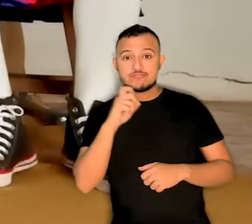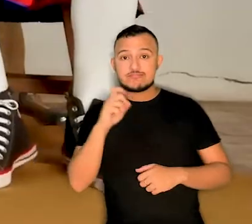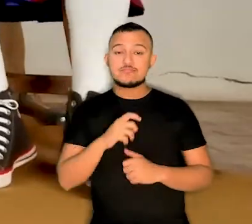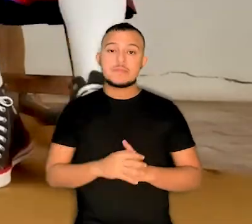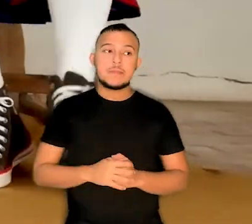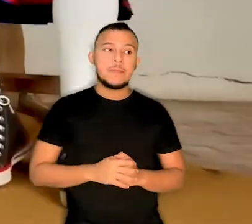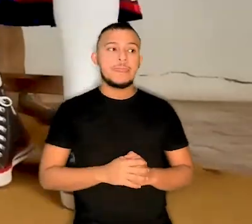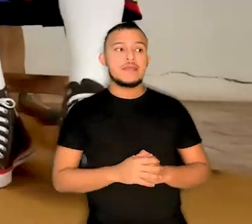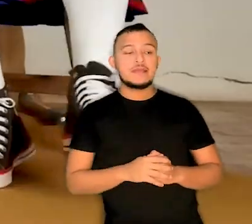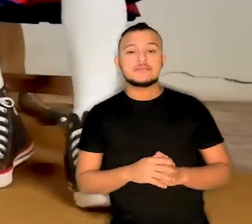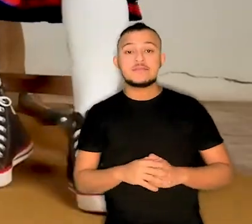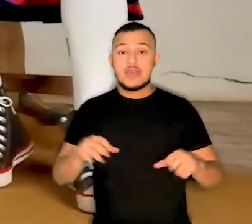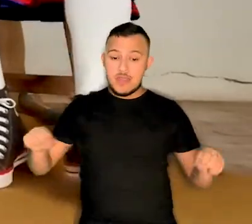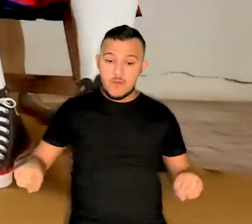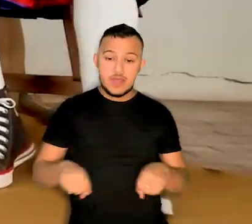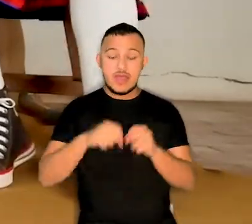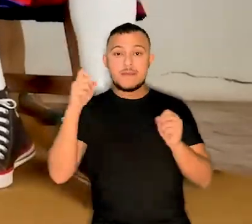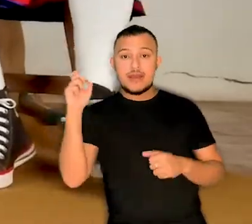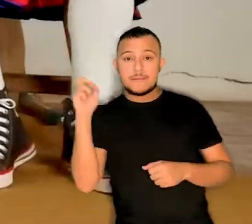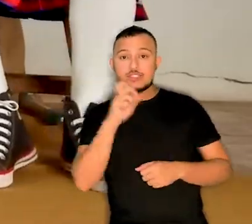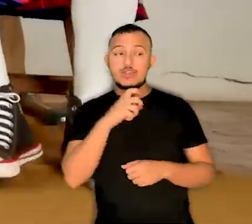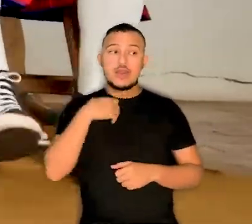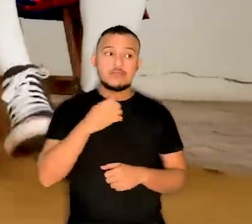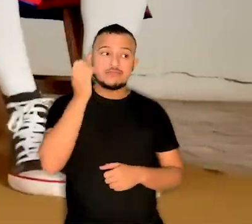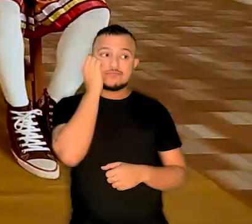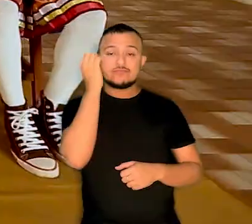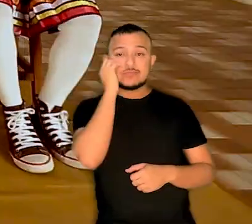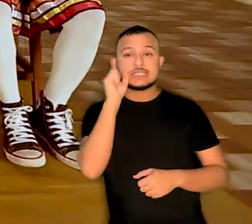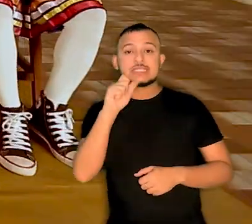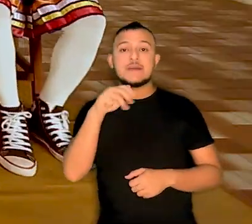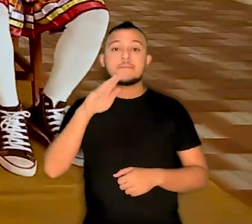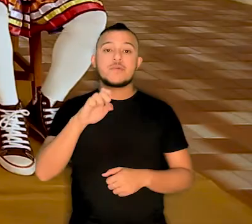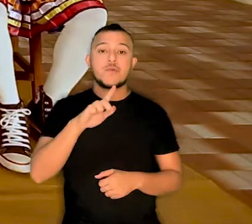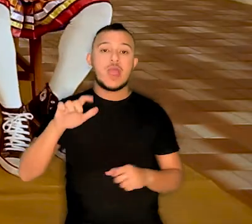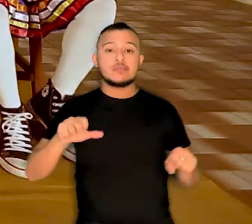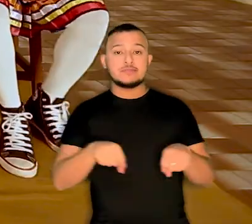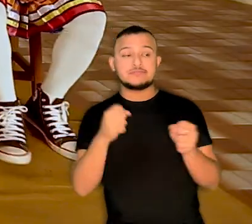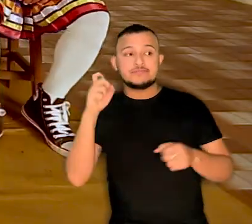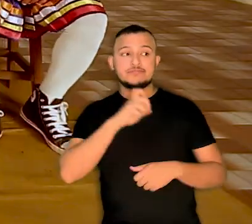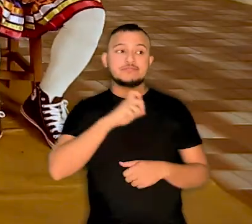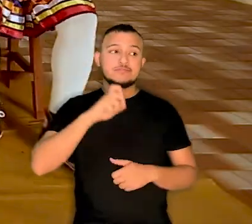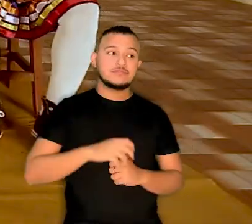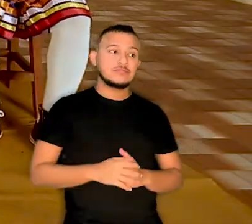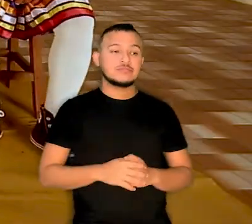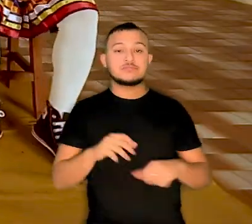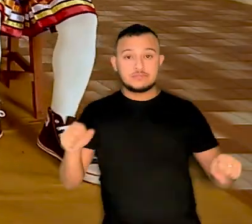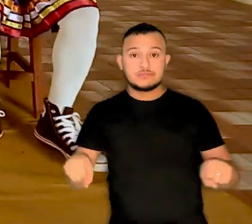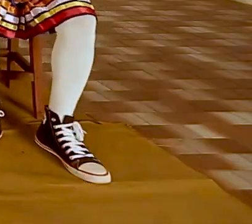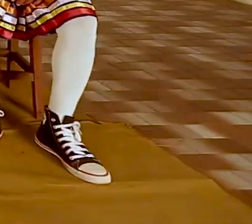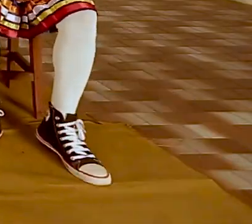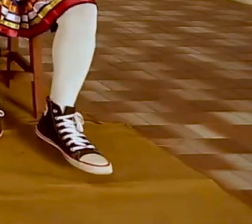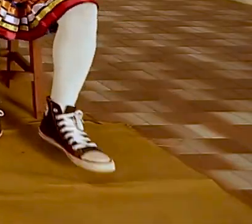está gravando. Hoje quebra na mentira, quero ver o Samuel. Hoje quebra na mentira, porque está espiando. Hoje quebra